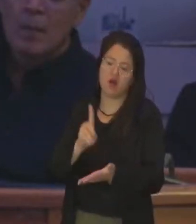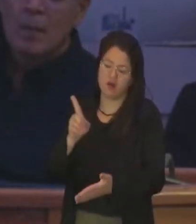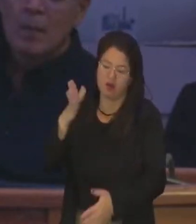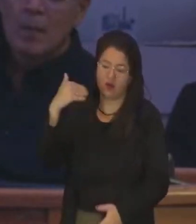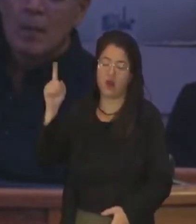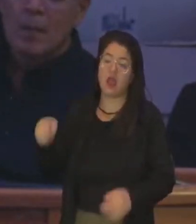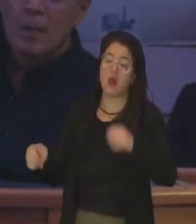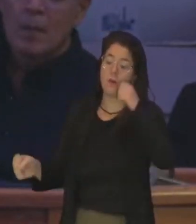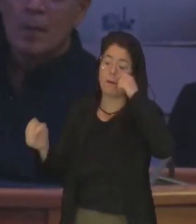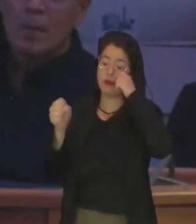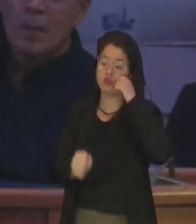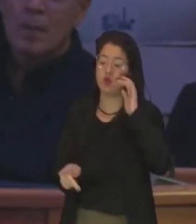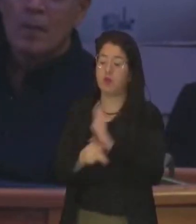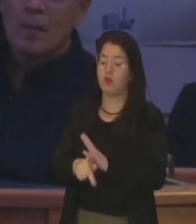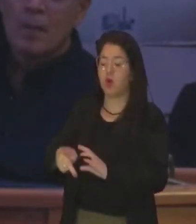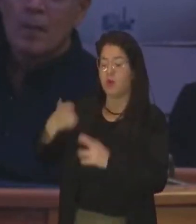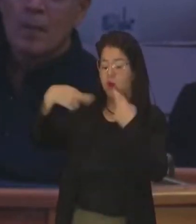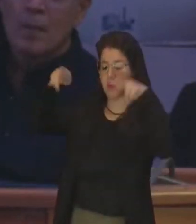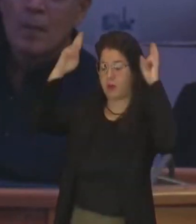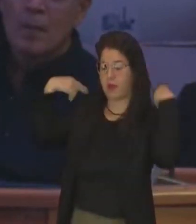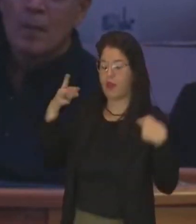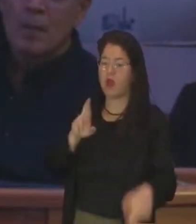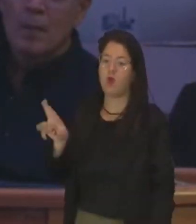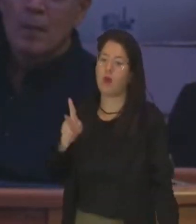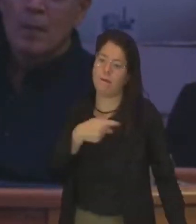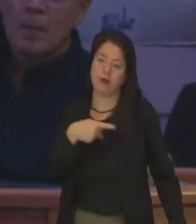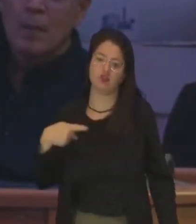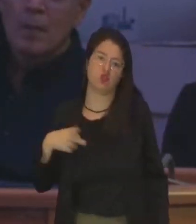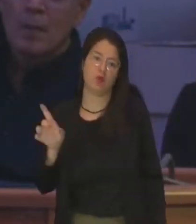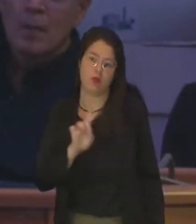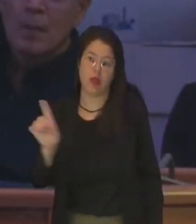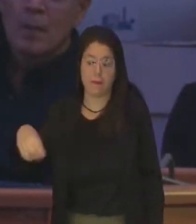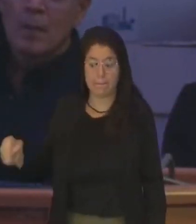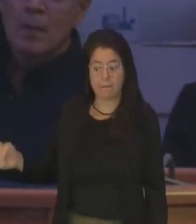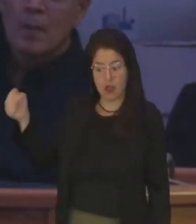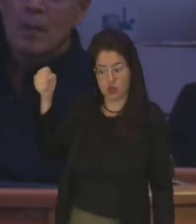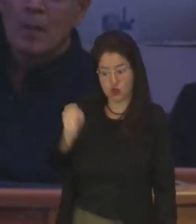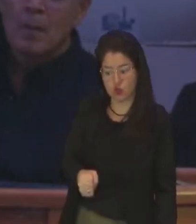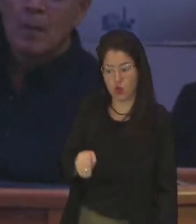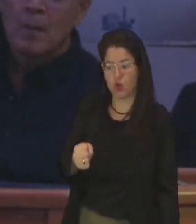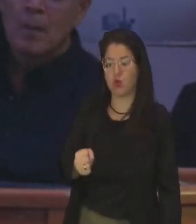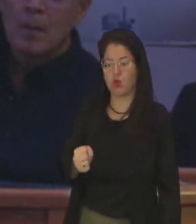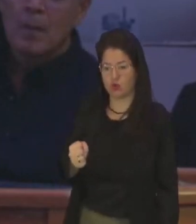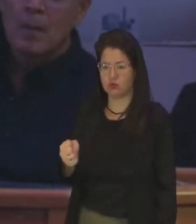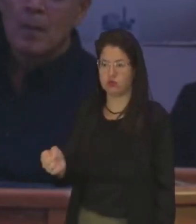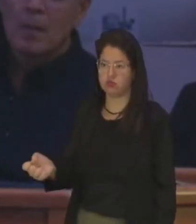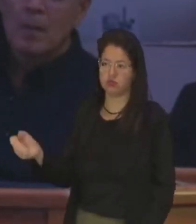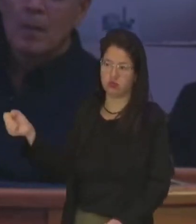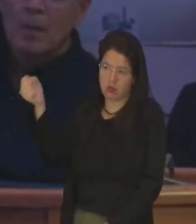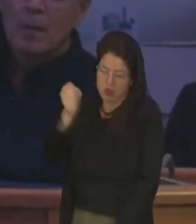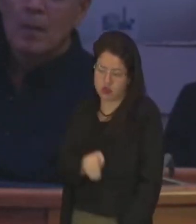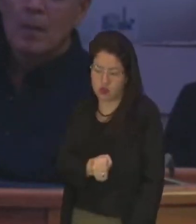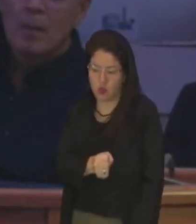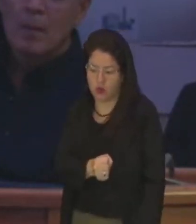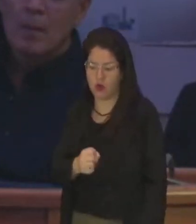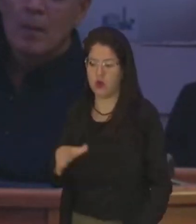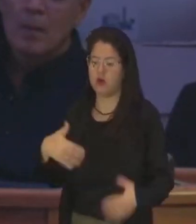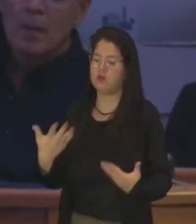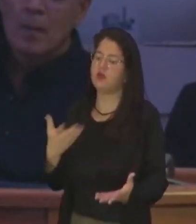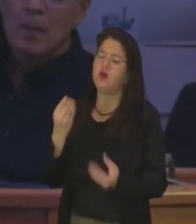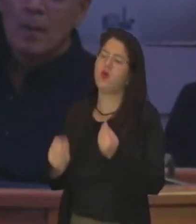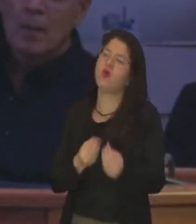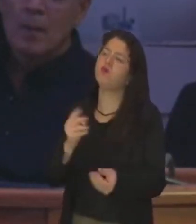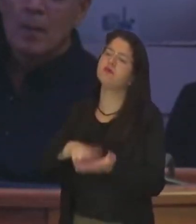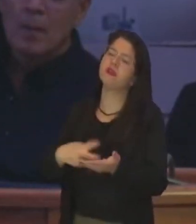pastor de ovelhas, não é um pastor de igreja, né? Então, para falar isso em xerente, eu tenho